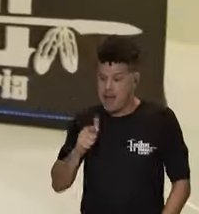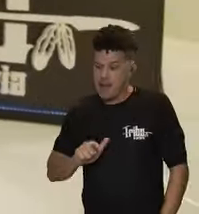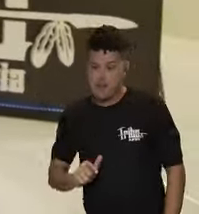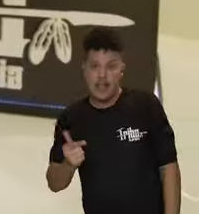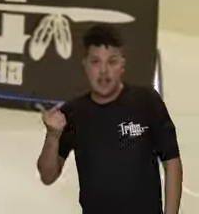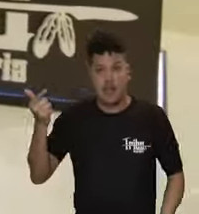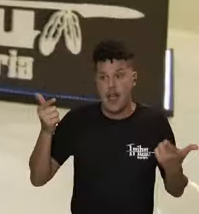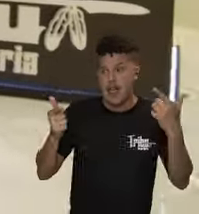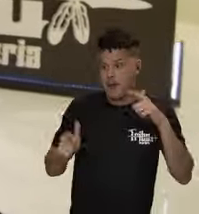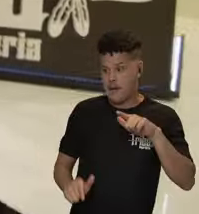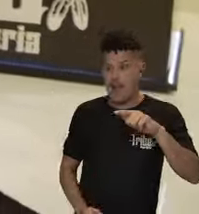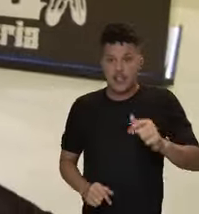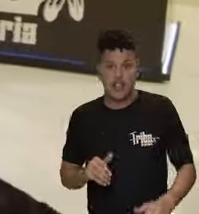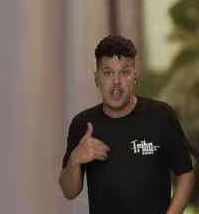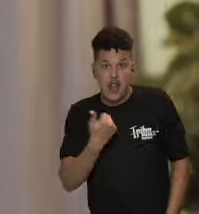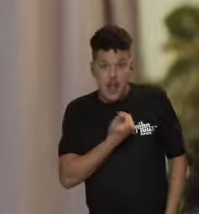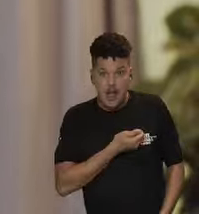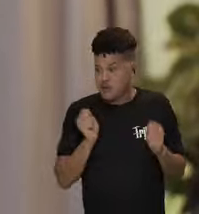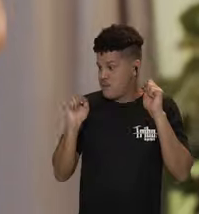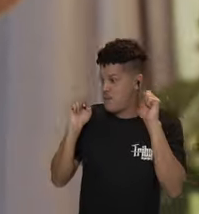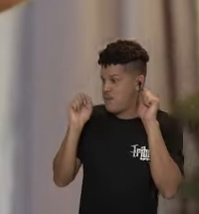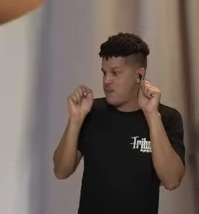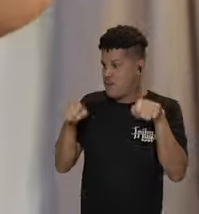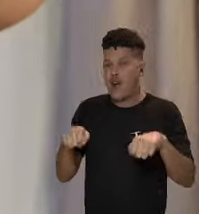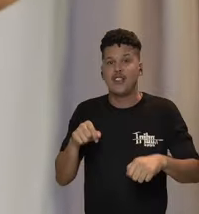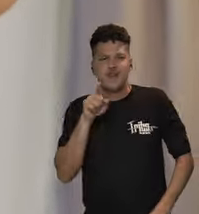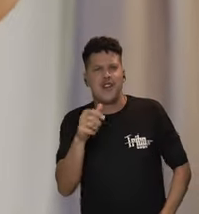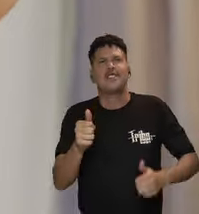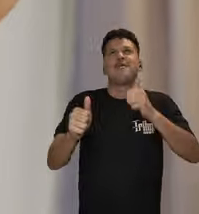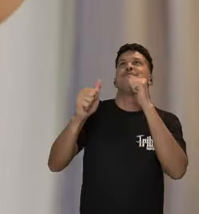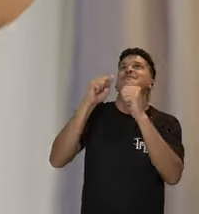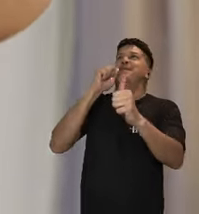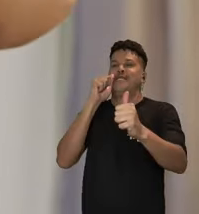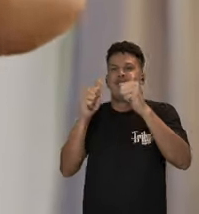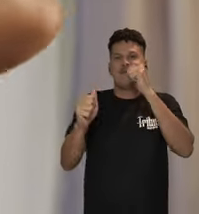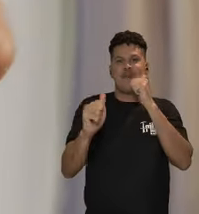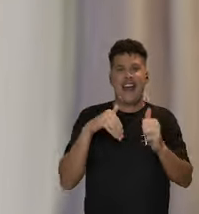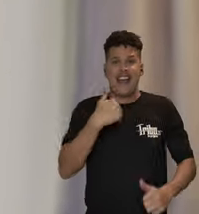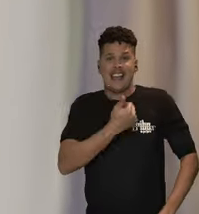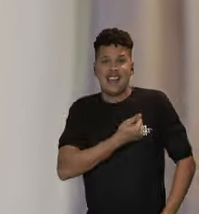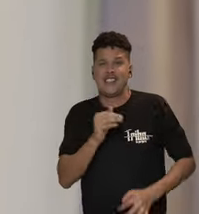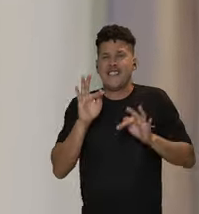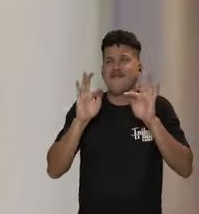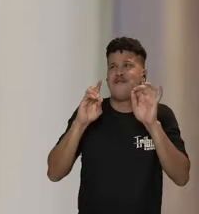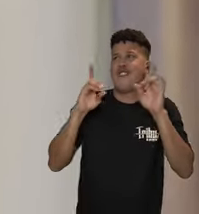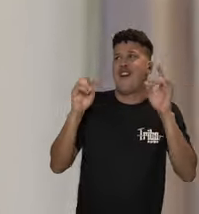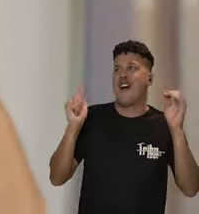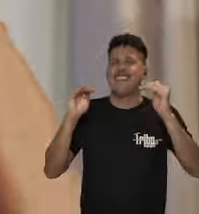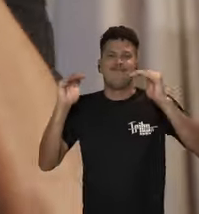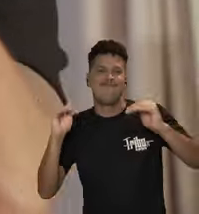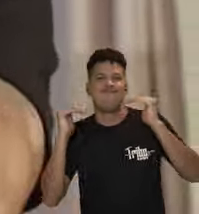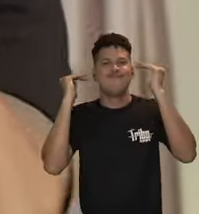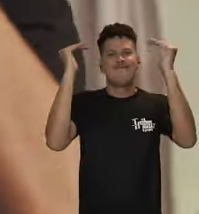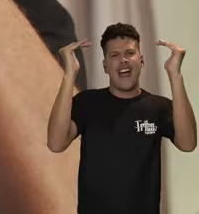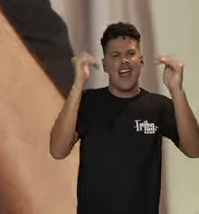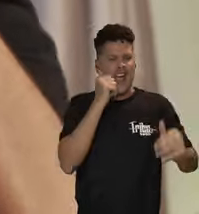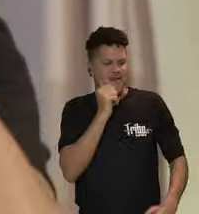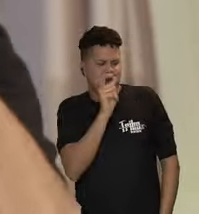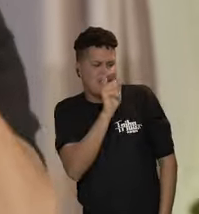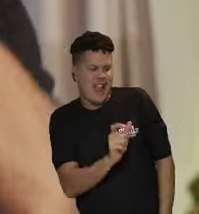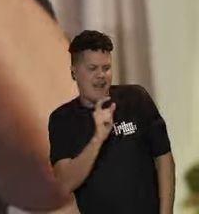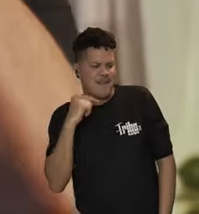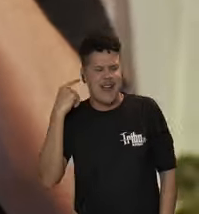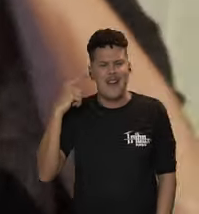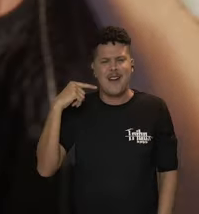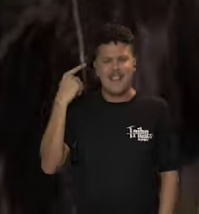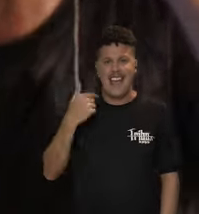Reprise, repete, nós pode, nós bebe. Porque nós é foda demais. Ela é maluca, eu sou um